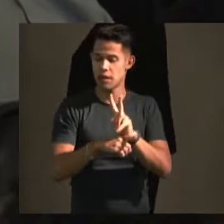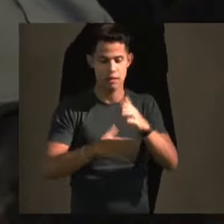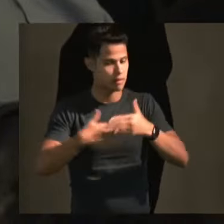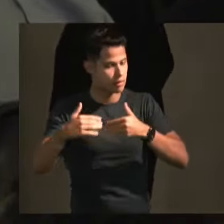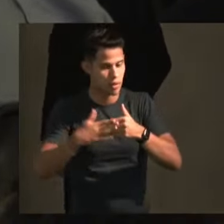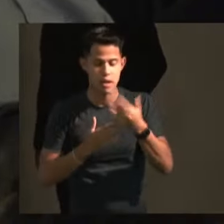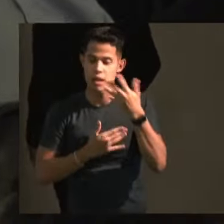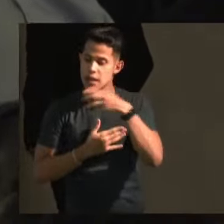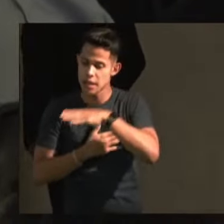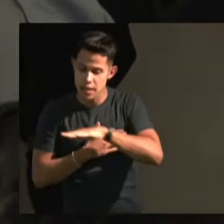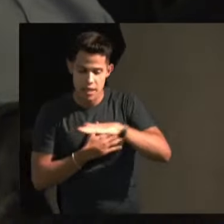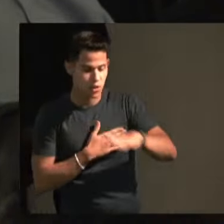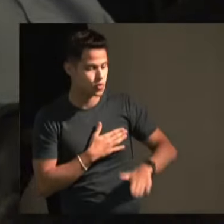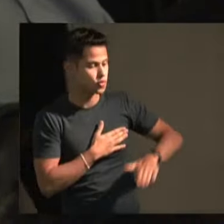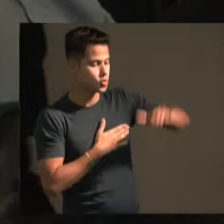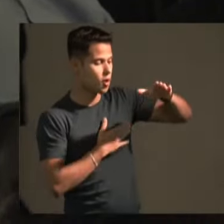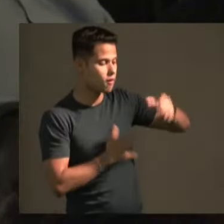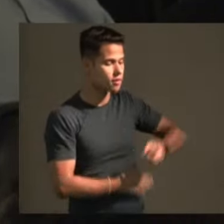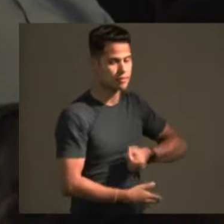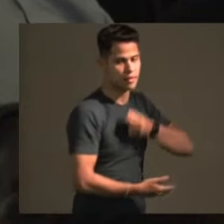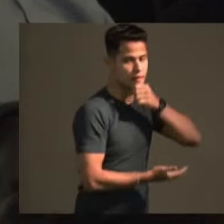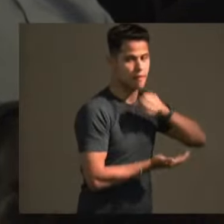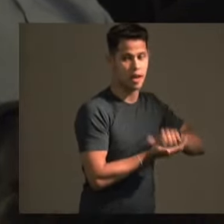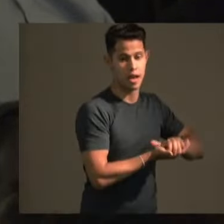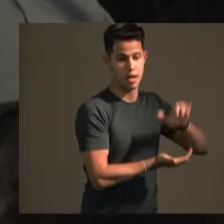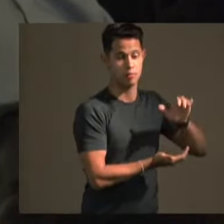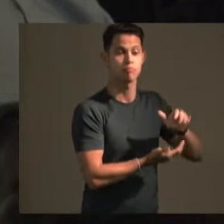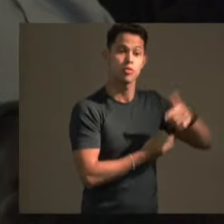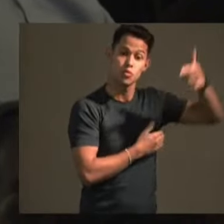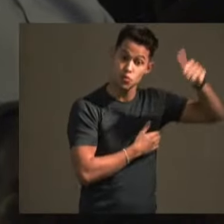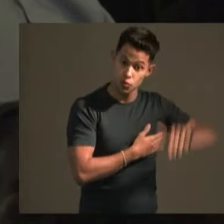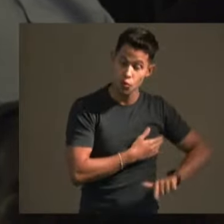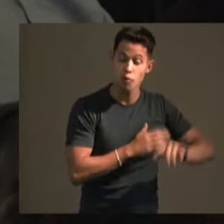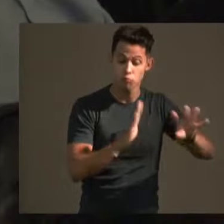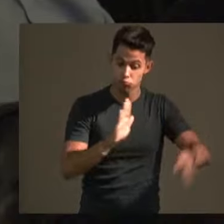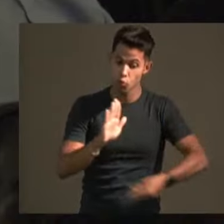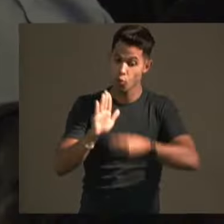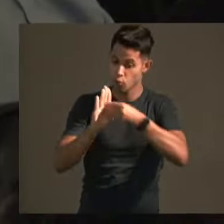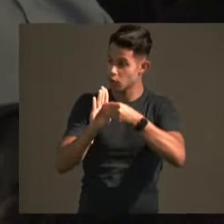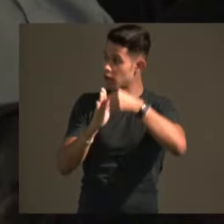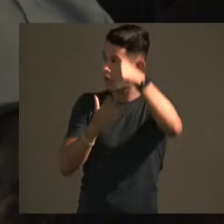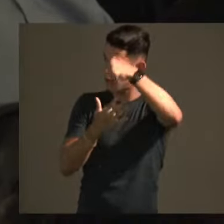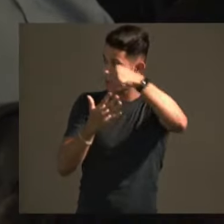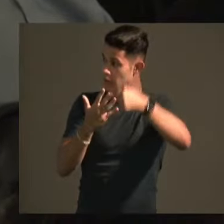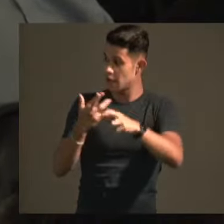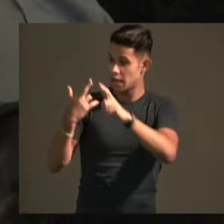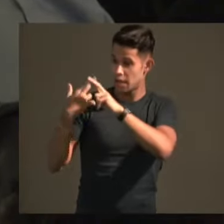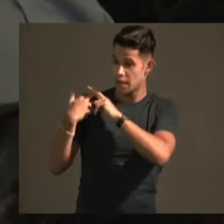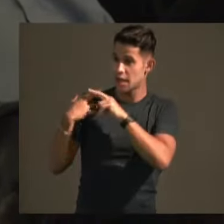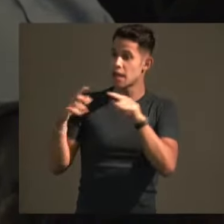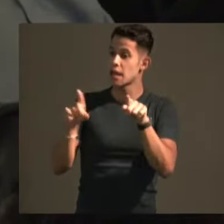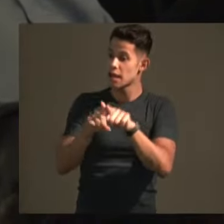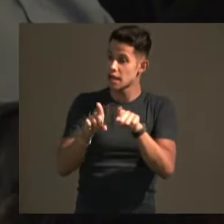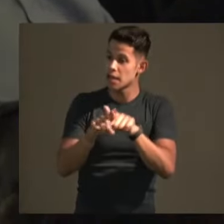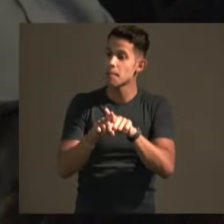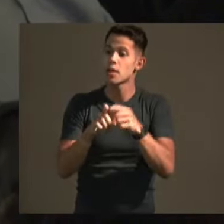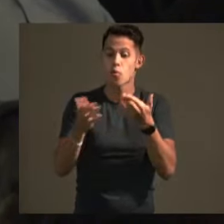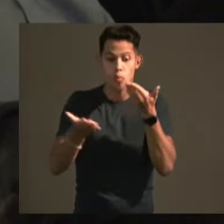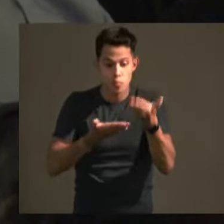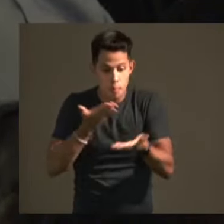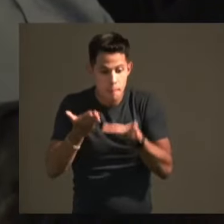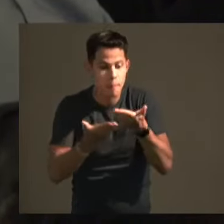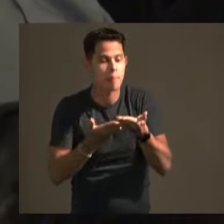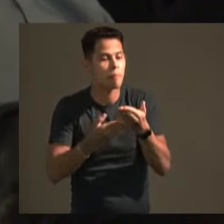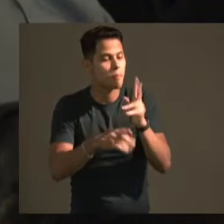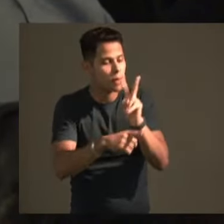Reforço, peço que seja incluído essa pauta de forma responsável e também consultando pessoas especialistas em